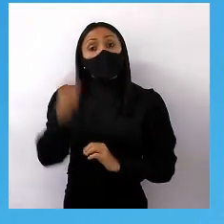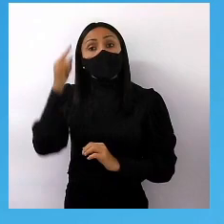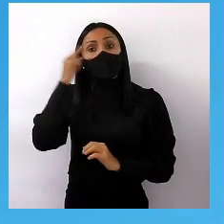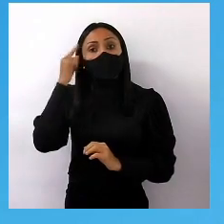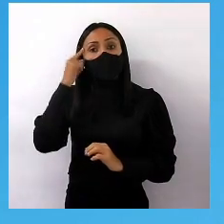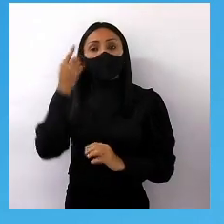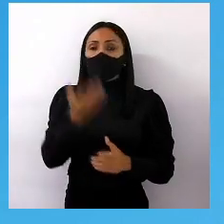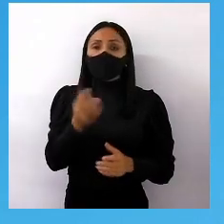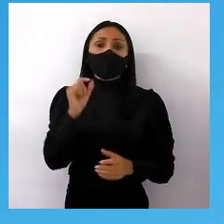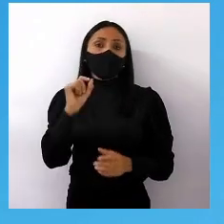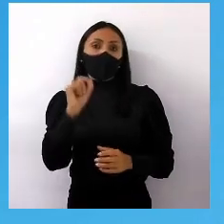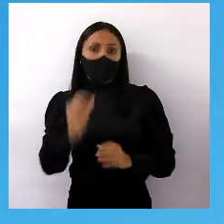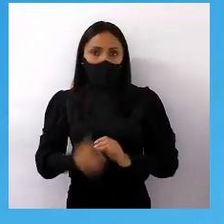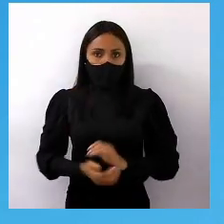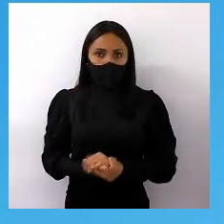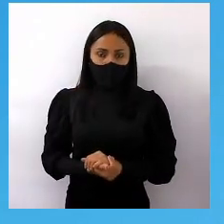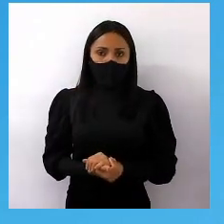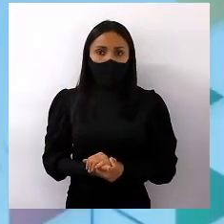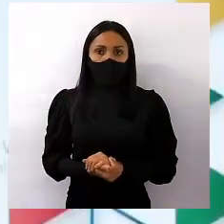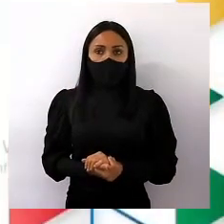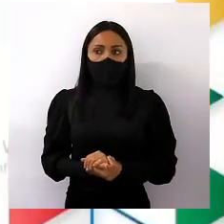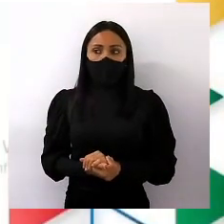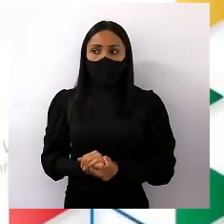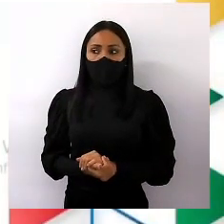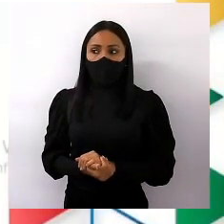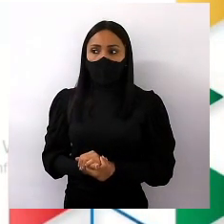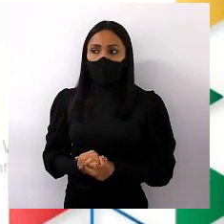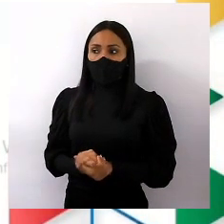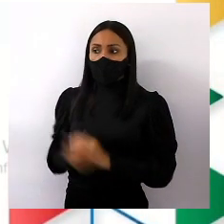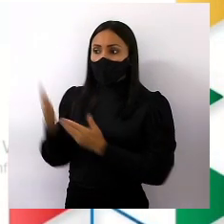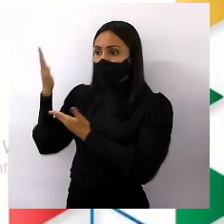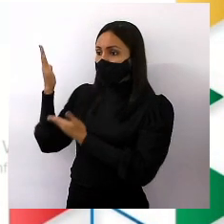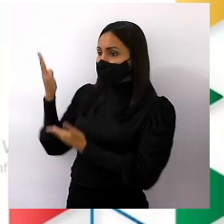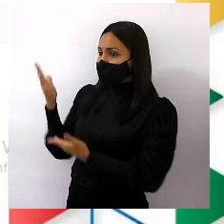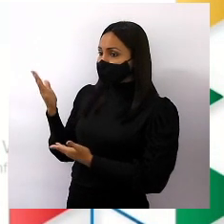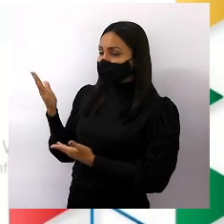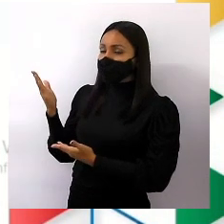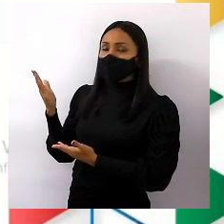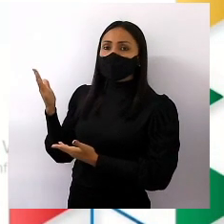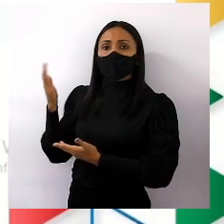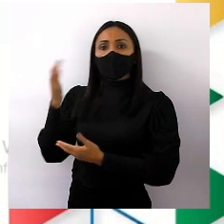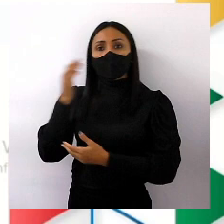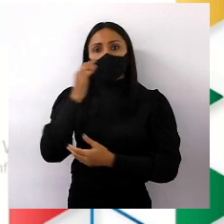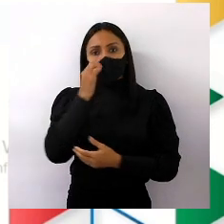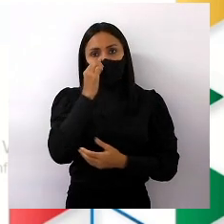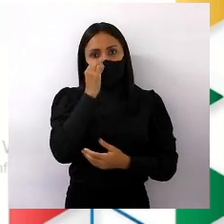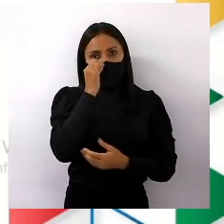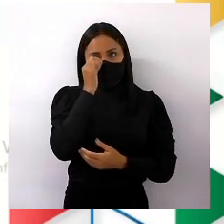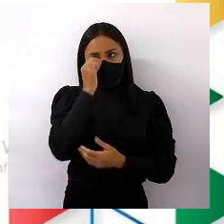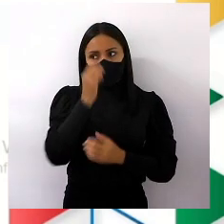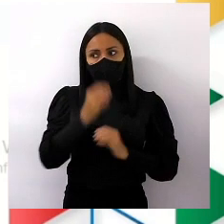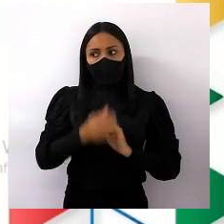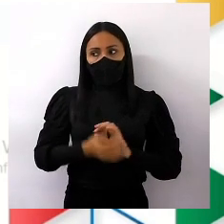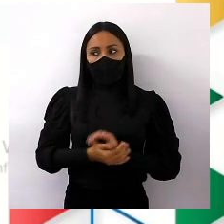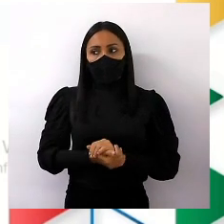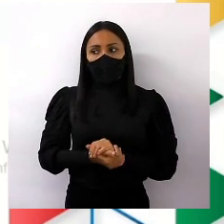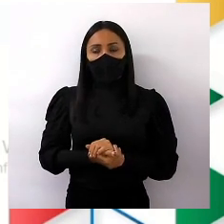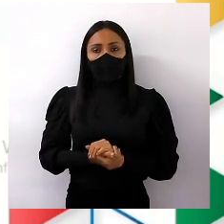diz? Ele diz, passa aí, por favor, Robinho. Ele pode passar de novo.